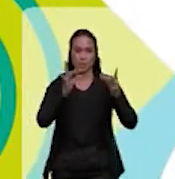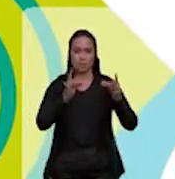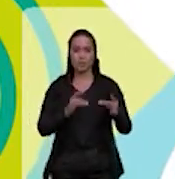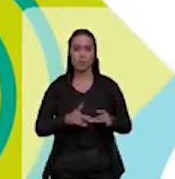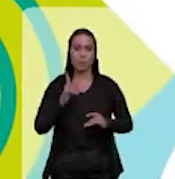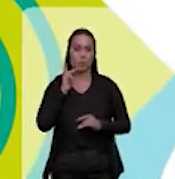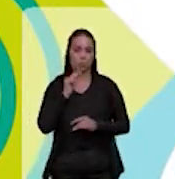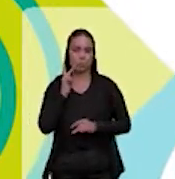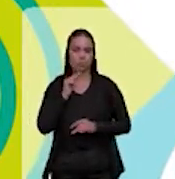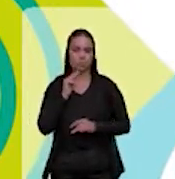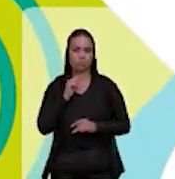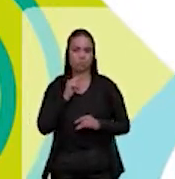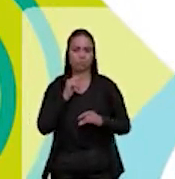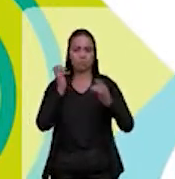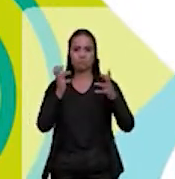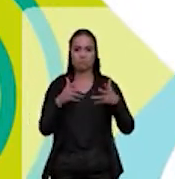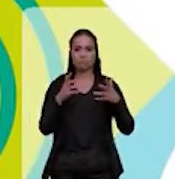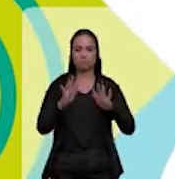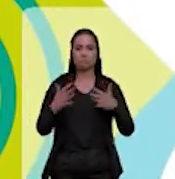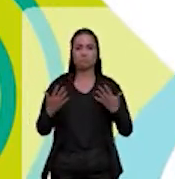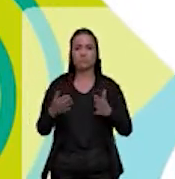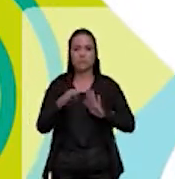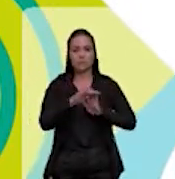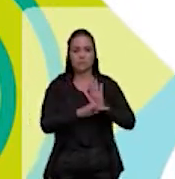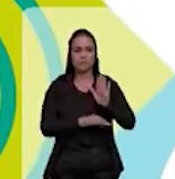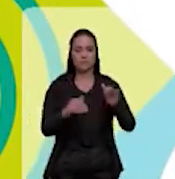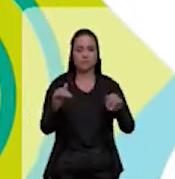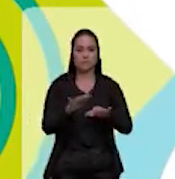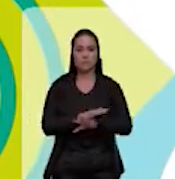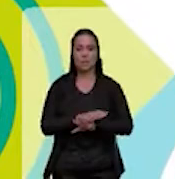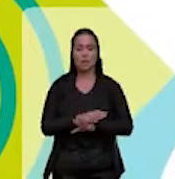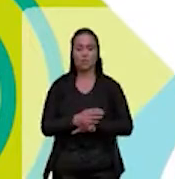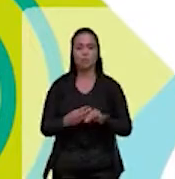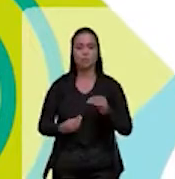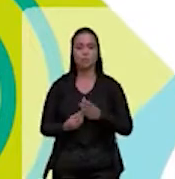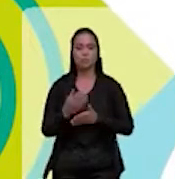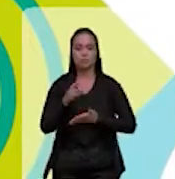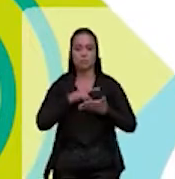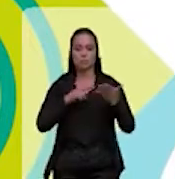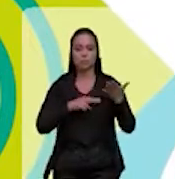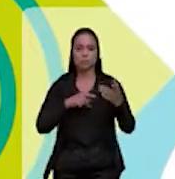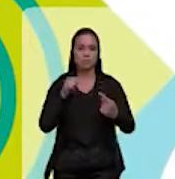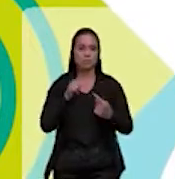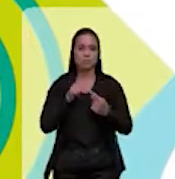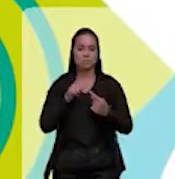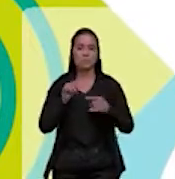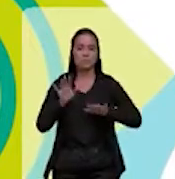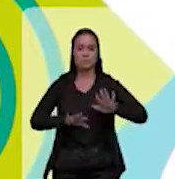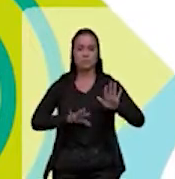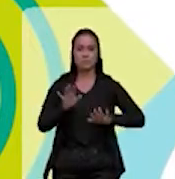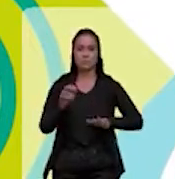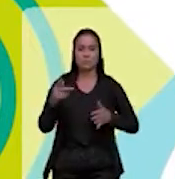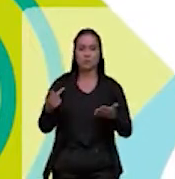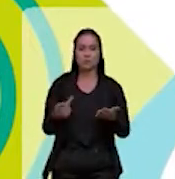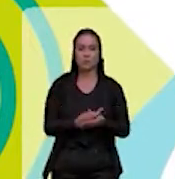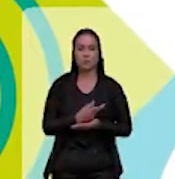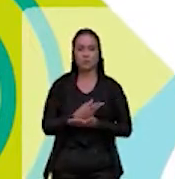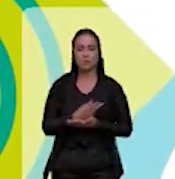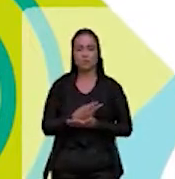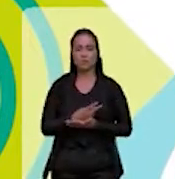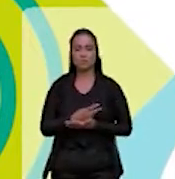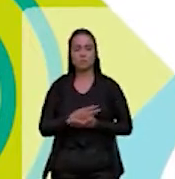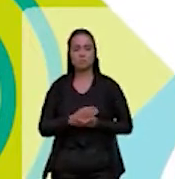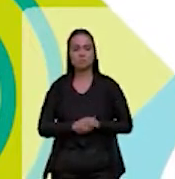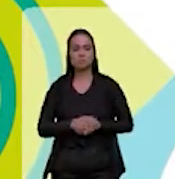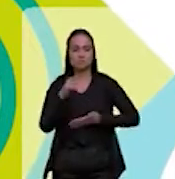elementos comuns a definição portanto da lista final de obras objetivamente dependeu tanto no caso dos autores